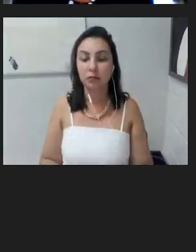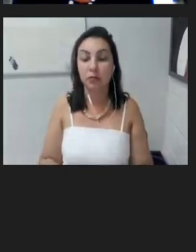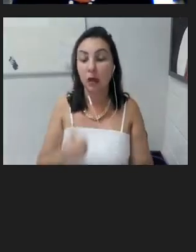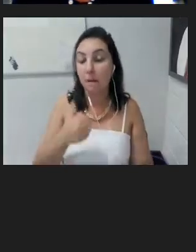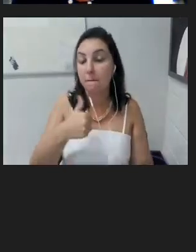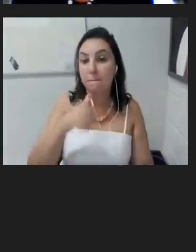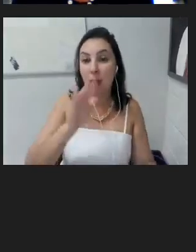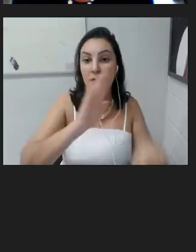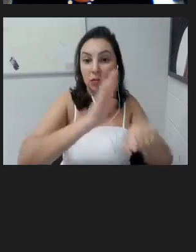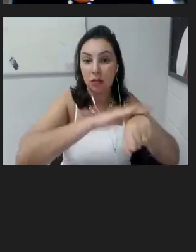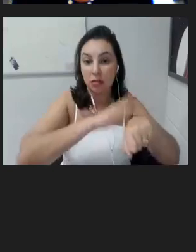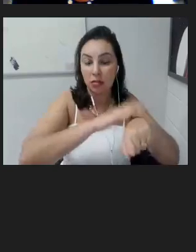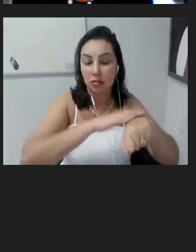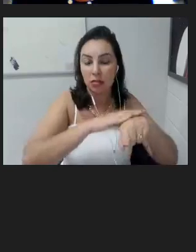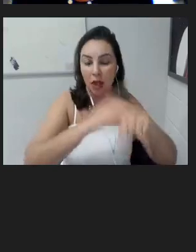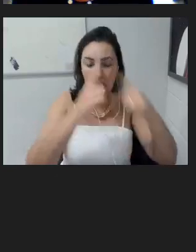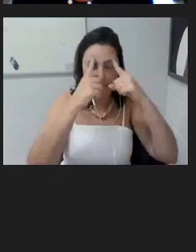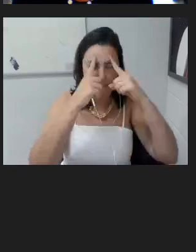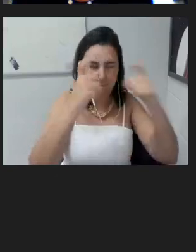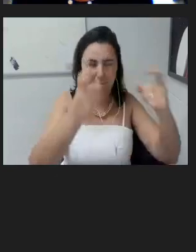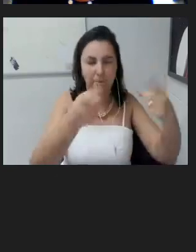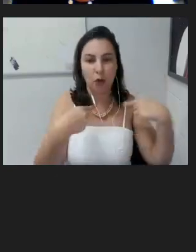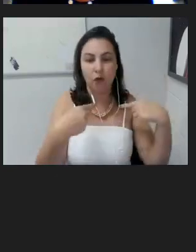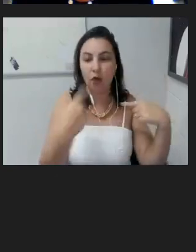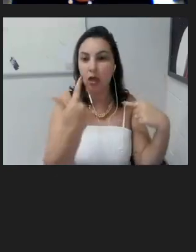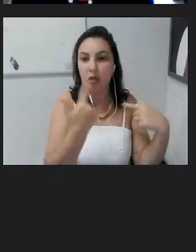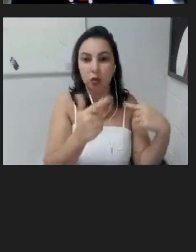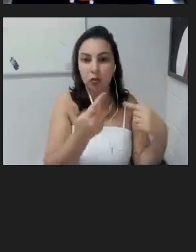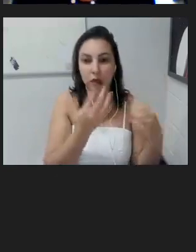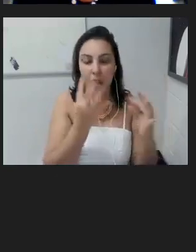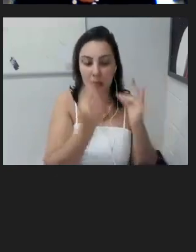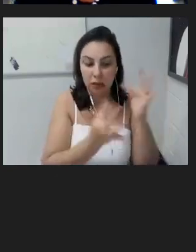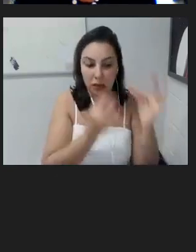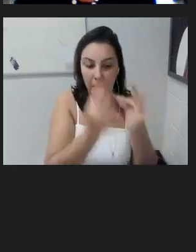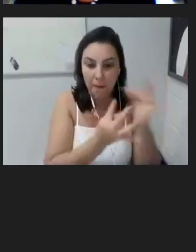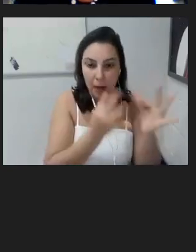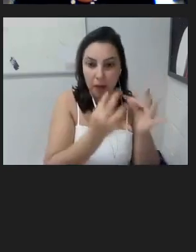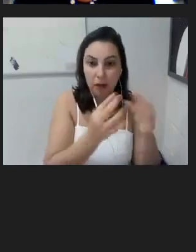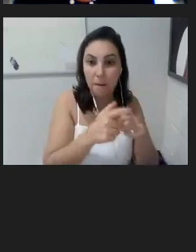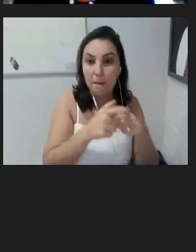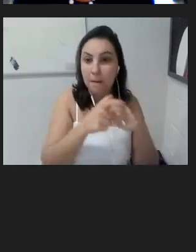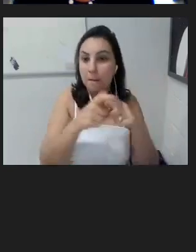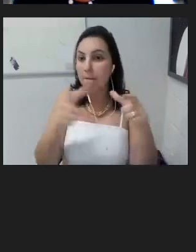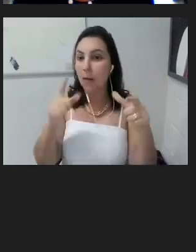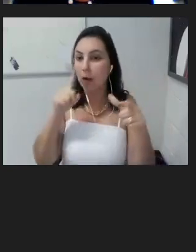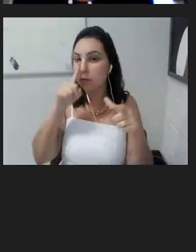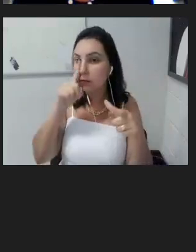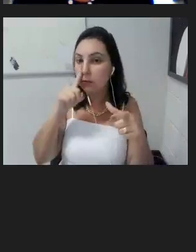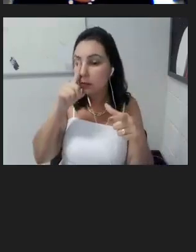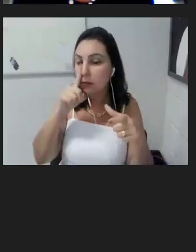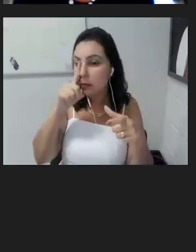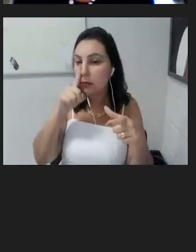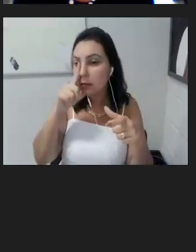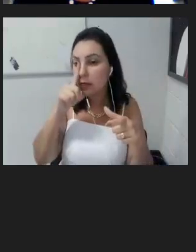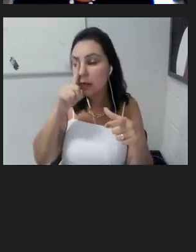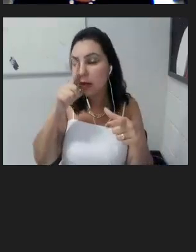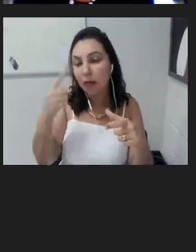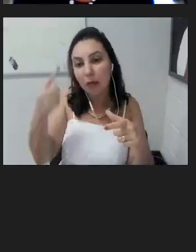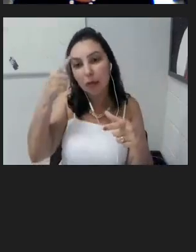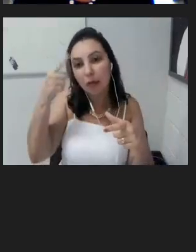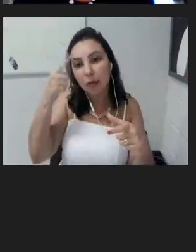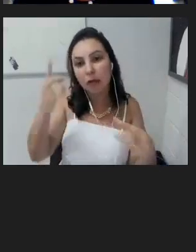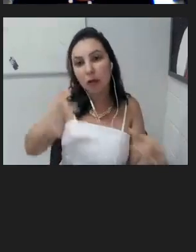autolesiona e não recebe o tratamento adequado, maior o risco de desenvolver este comportamento